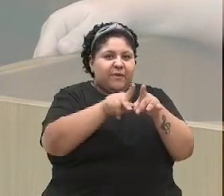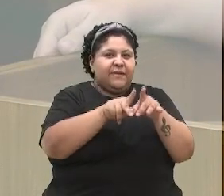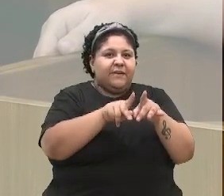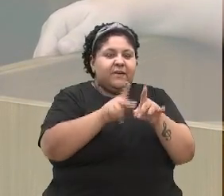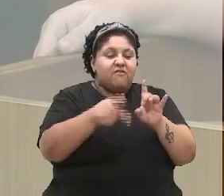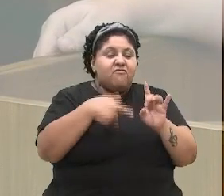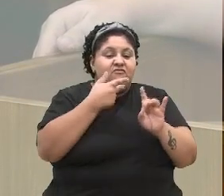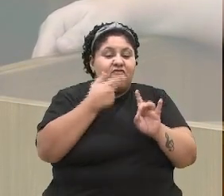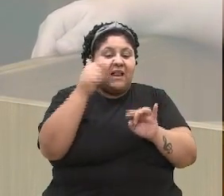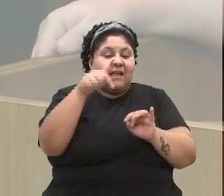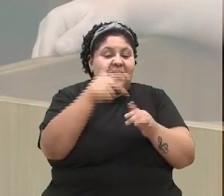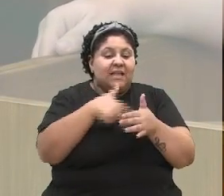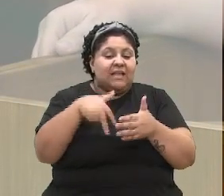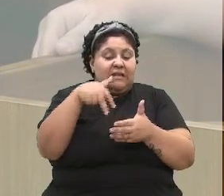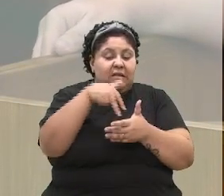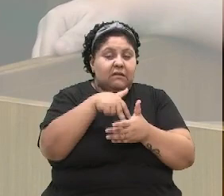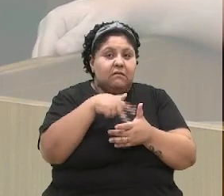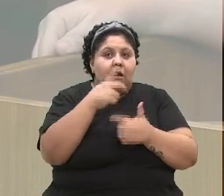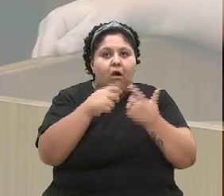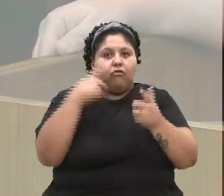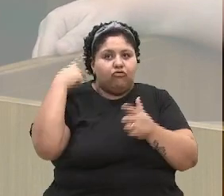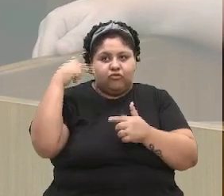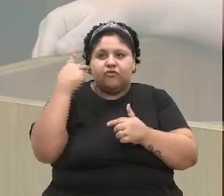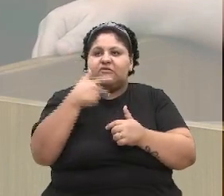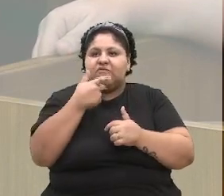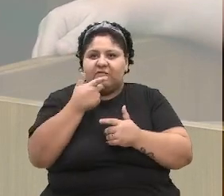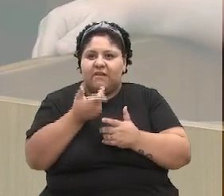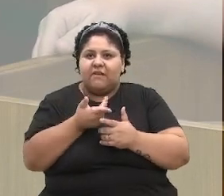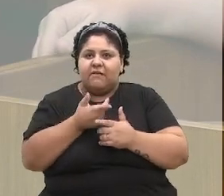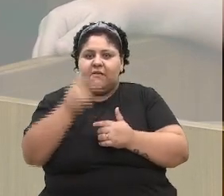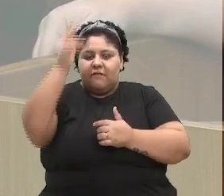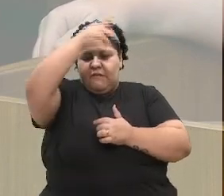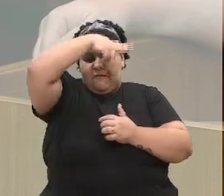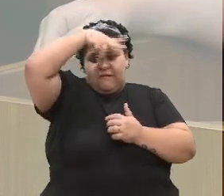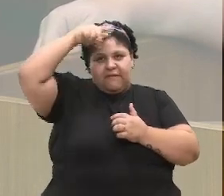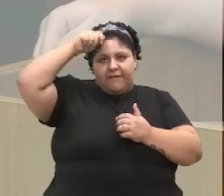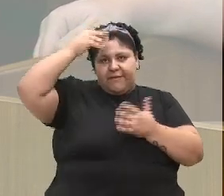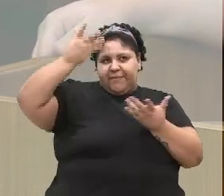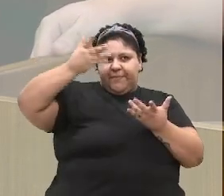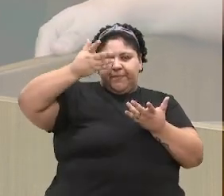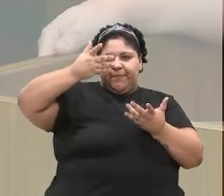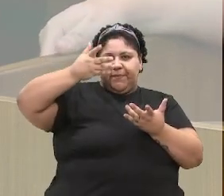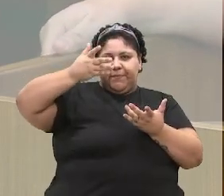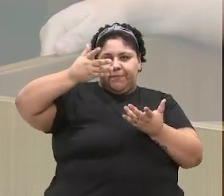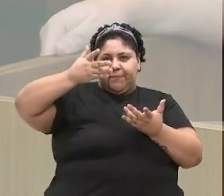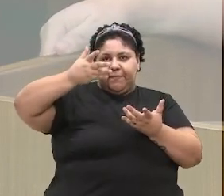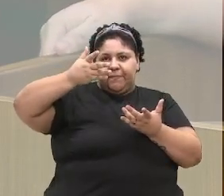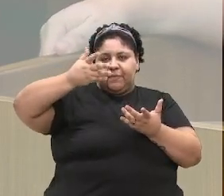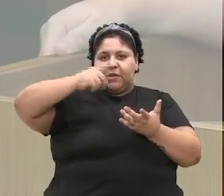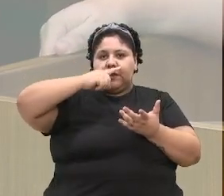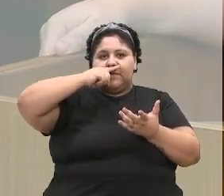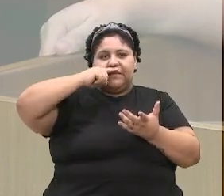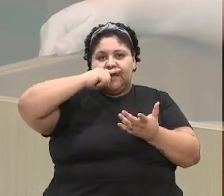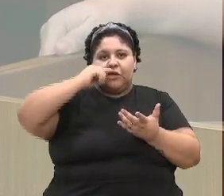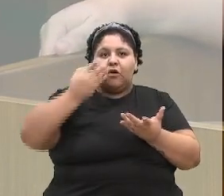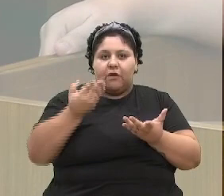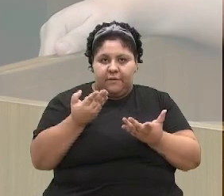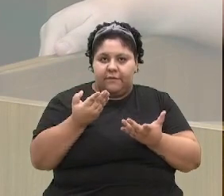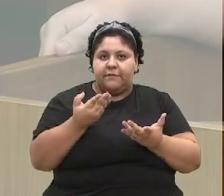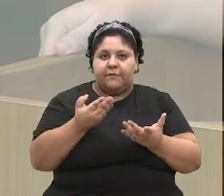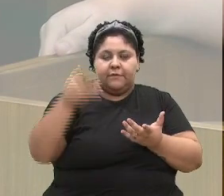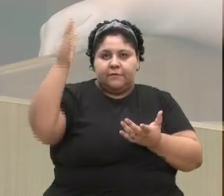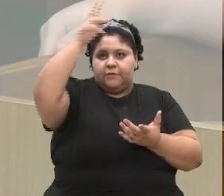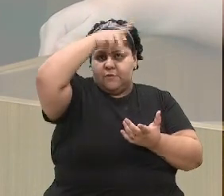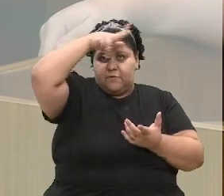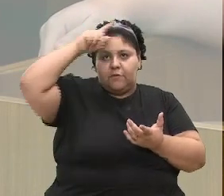diz aqui na tribuna, alguns vereadores falaram, que o prefeito, vamos citar o prefeito Sartori, que foi um